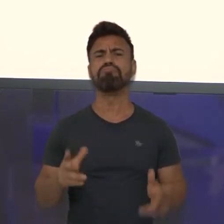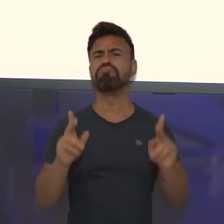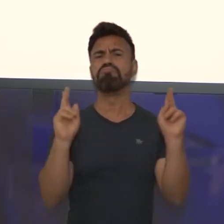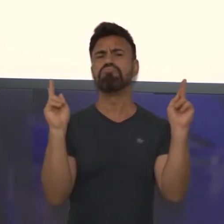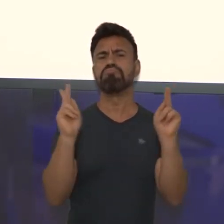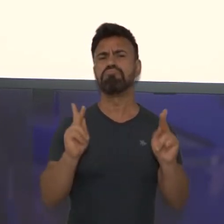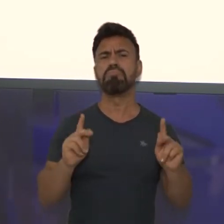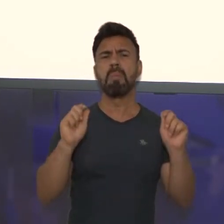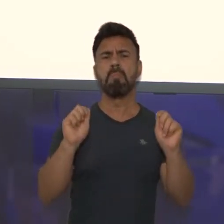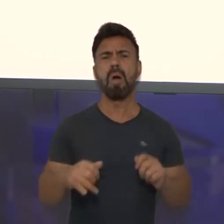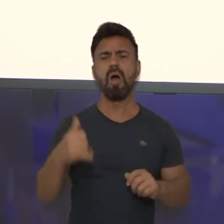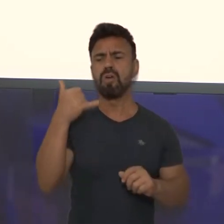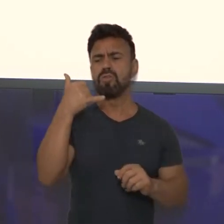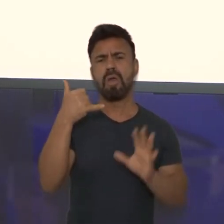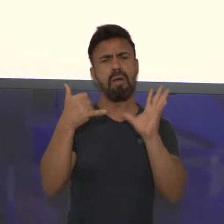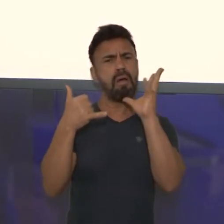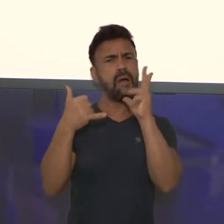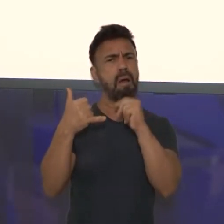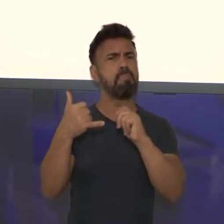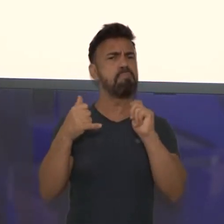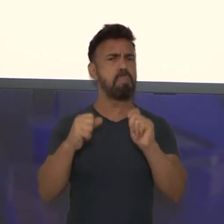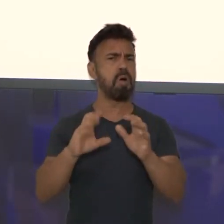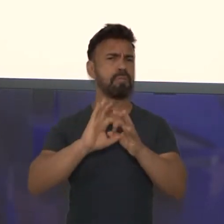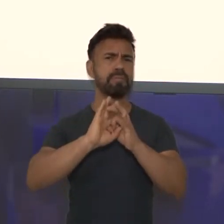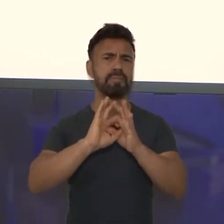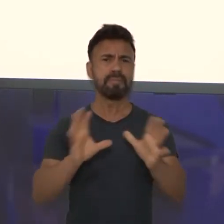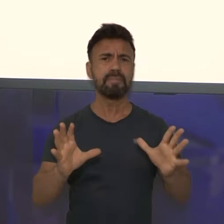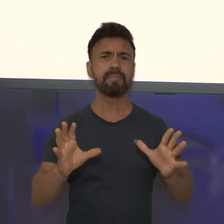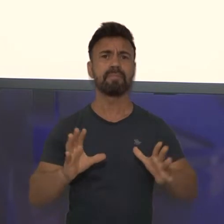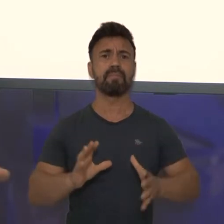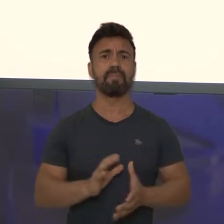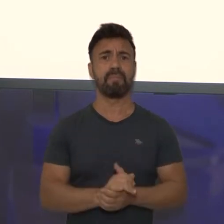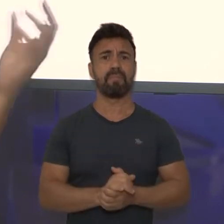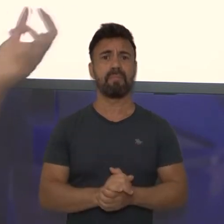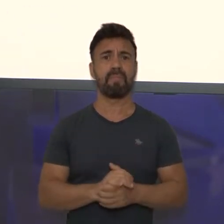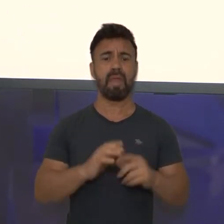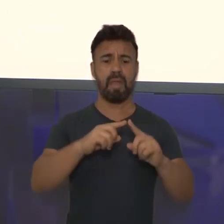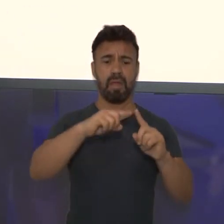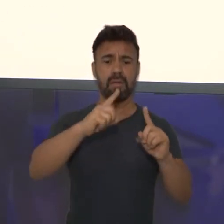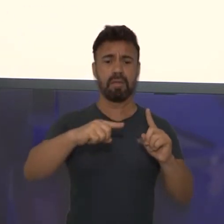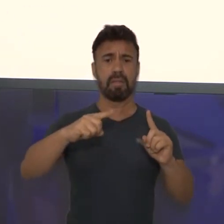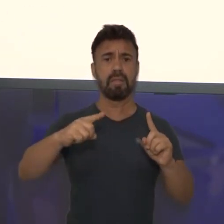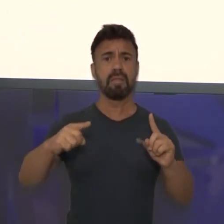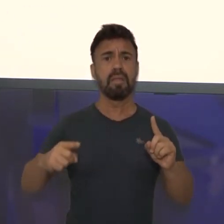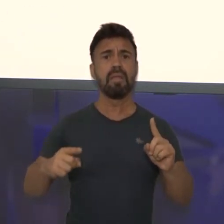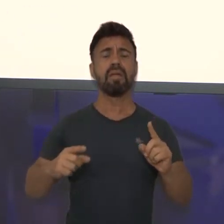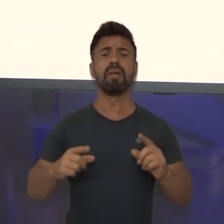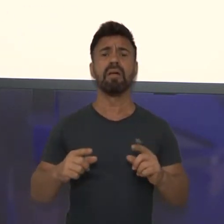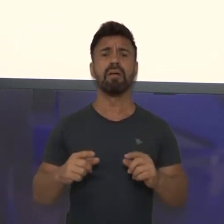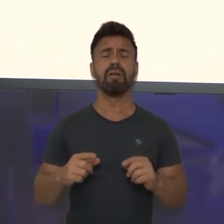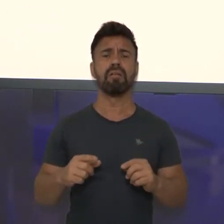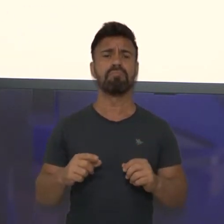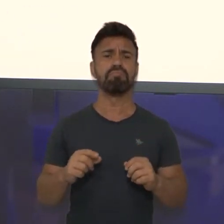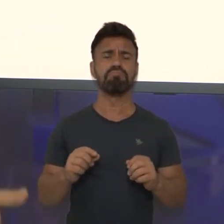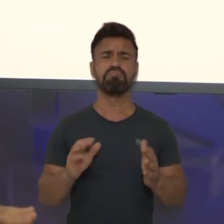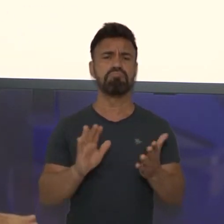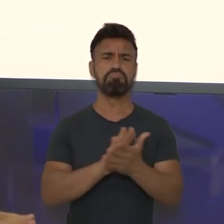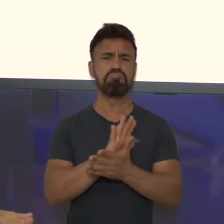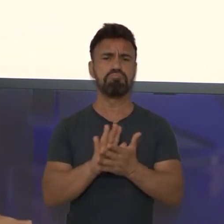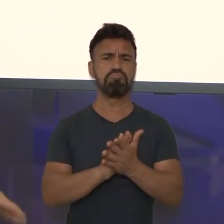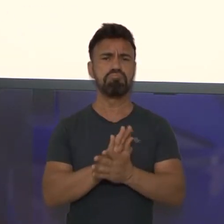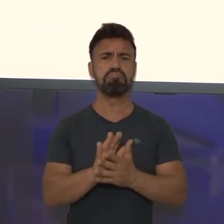você utilizar esse tipo de aparelho e essa radiação que é emitida para ele constantemente não vai fazer mal à sua